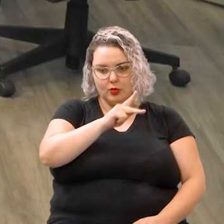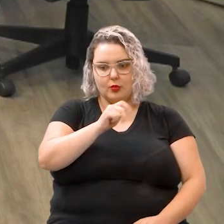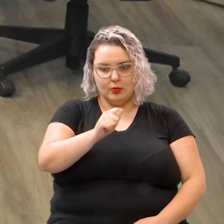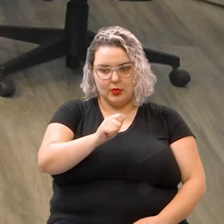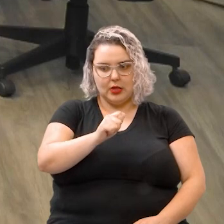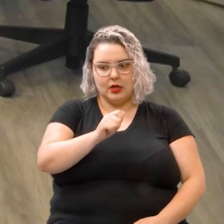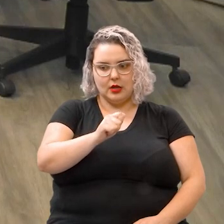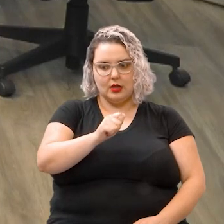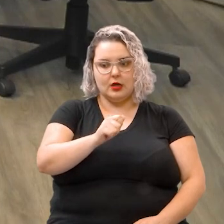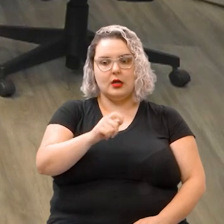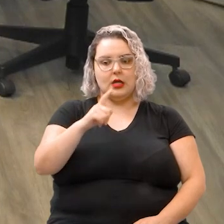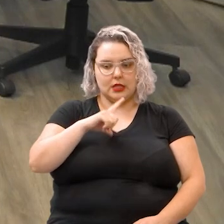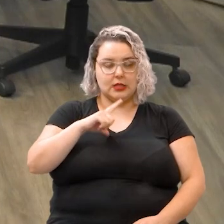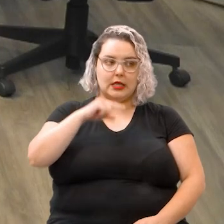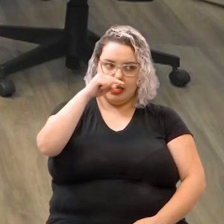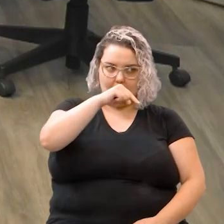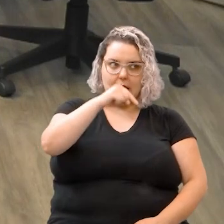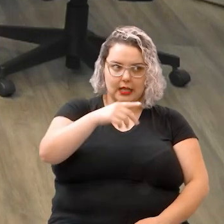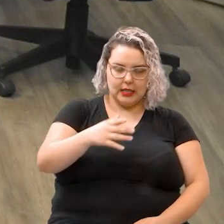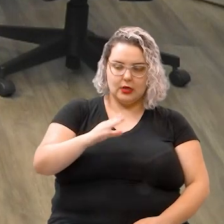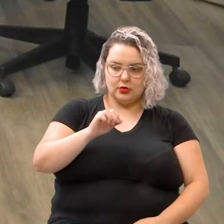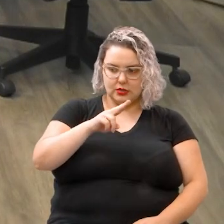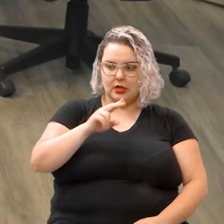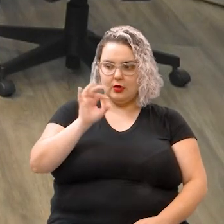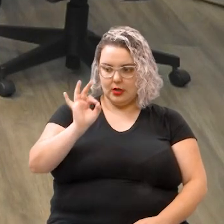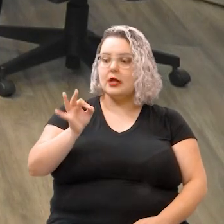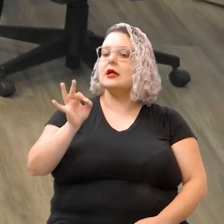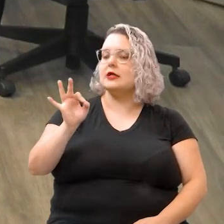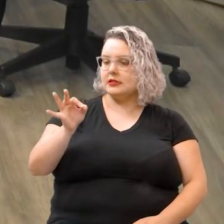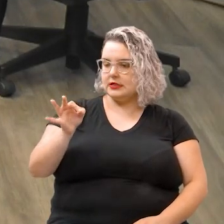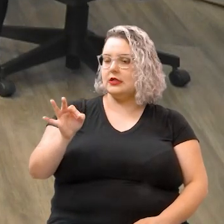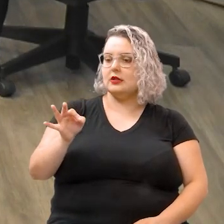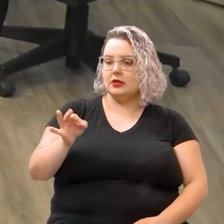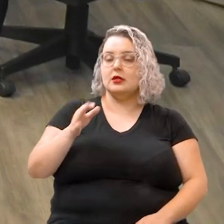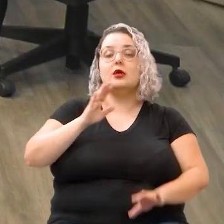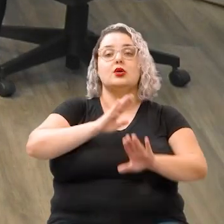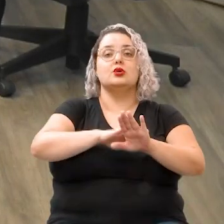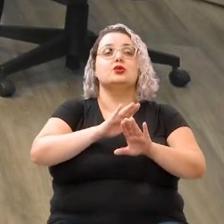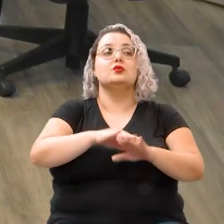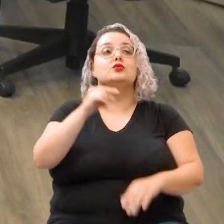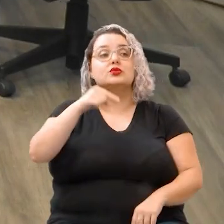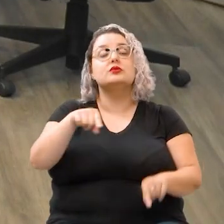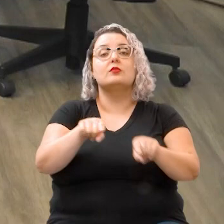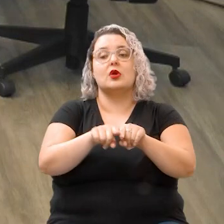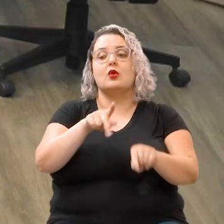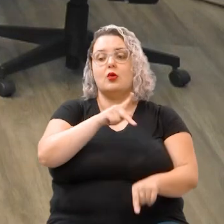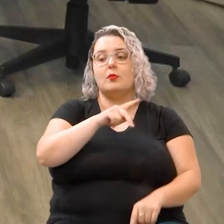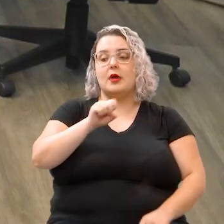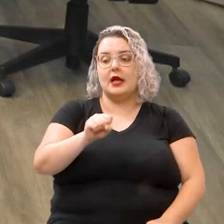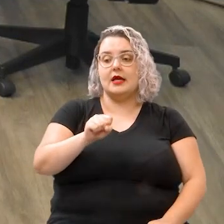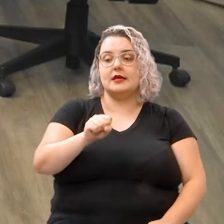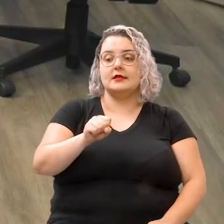Padre Anchieta, a previsão é que lá seja o CEL, é isso? Exatamente, que funcione lá também o pronto-socorro odontológico, que a gente tem